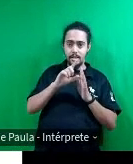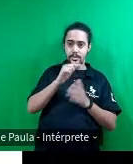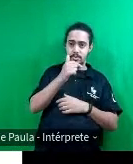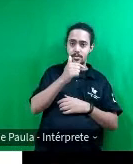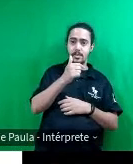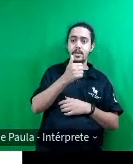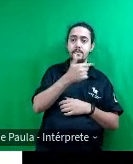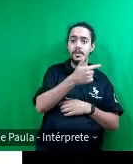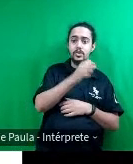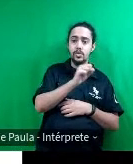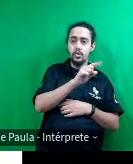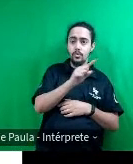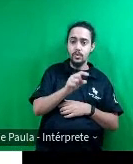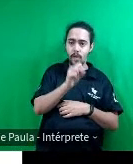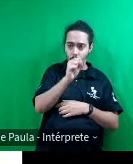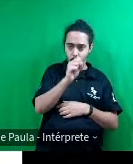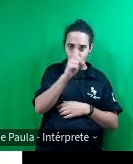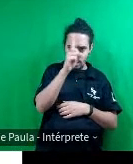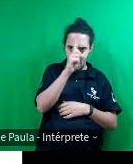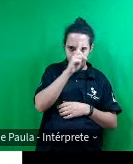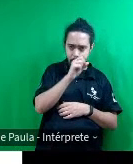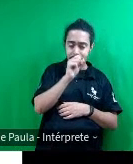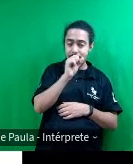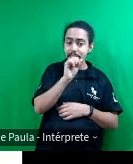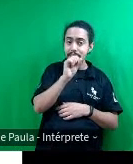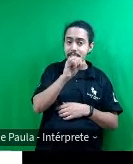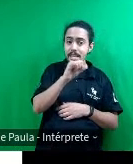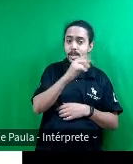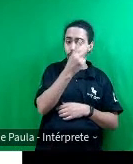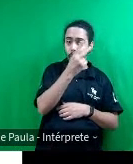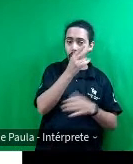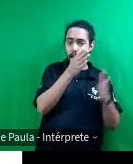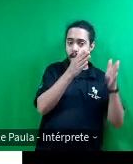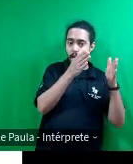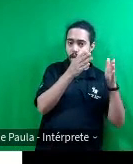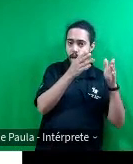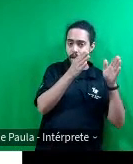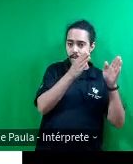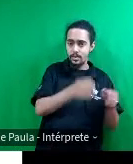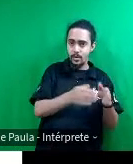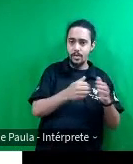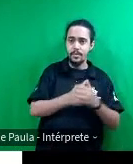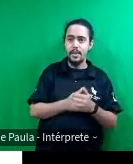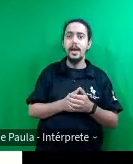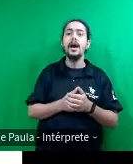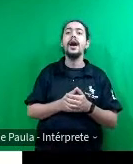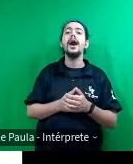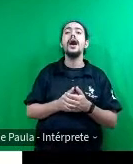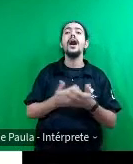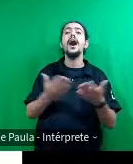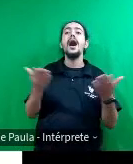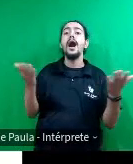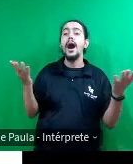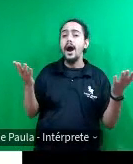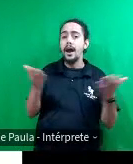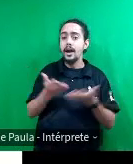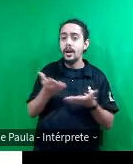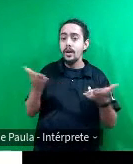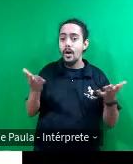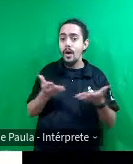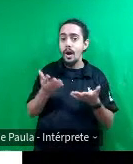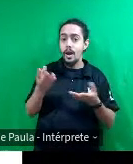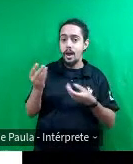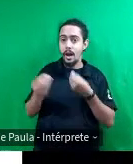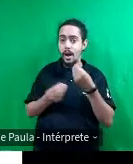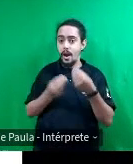28,8 quando eu tinha só 2 resistores. Agora que eu acrescentei 1 e mantive a minha fonte de corrente constante em 12